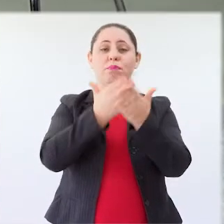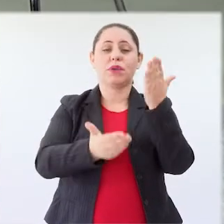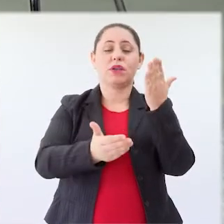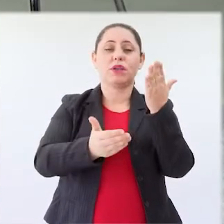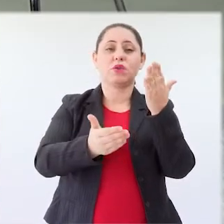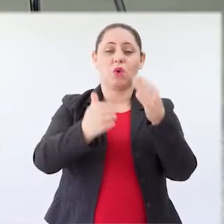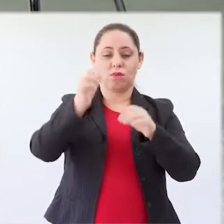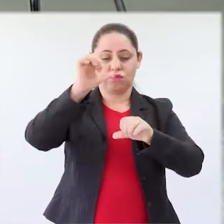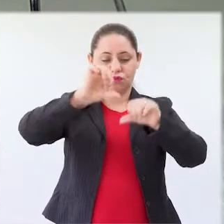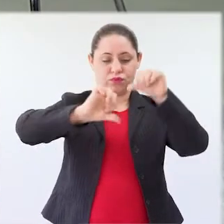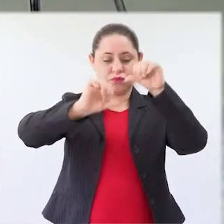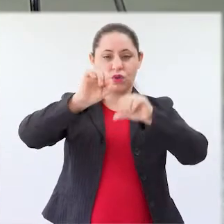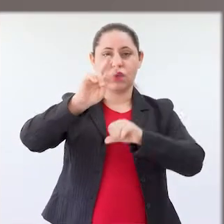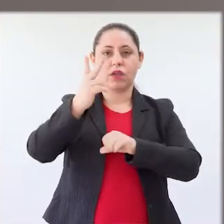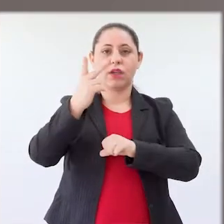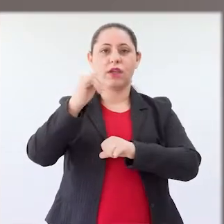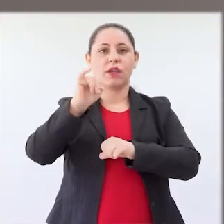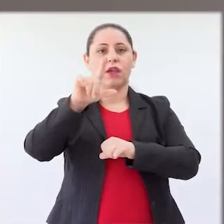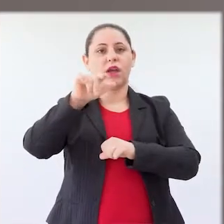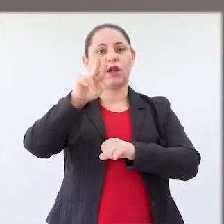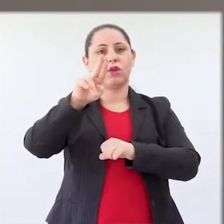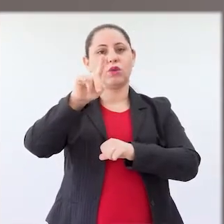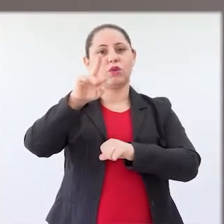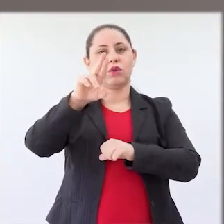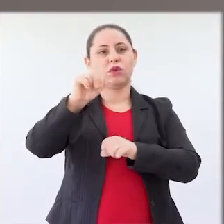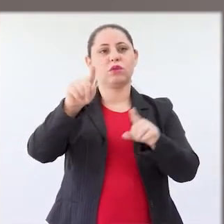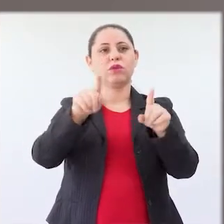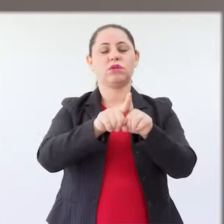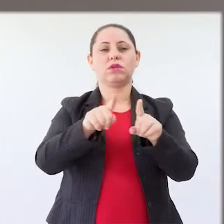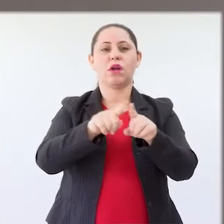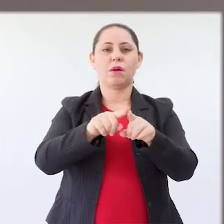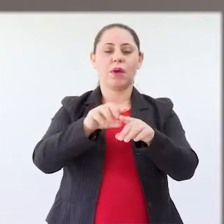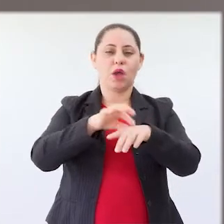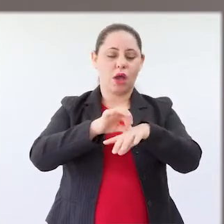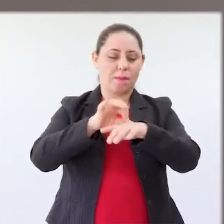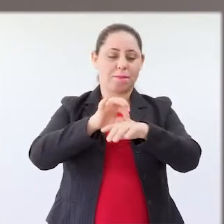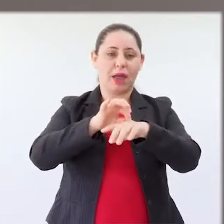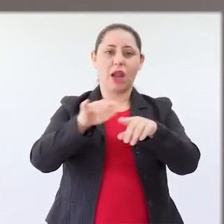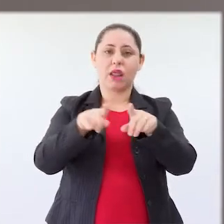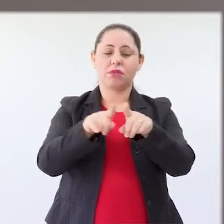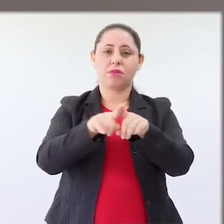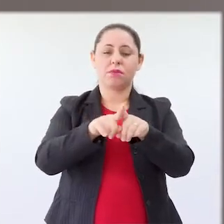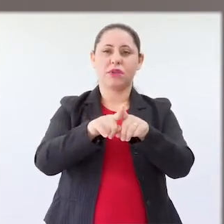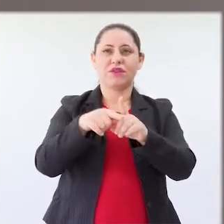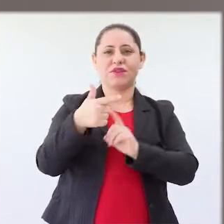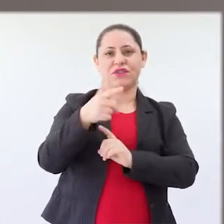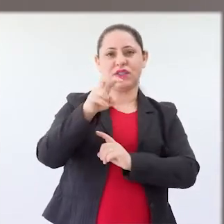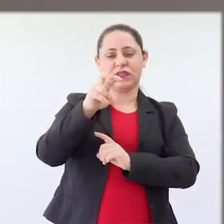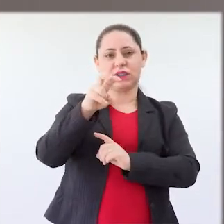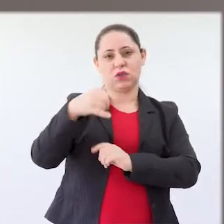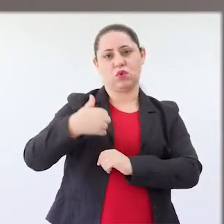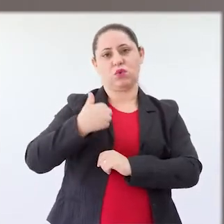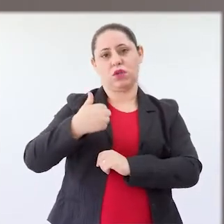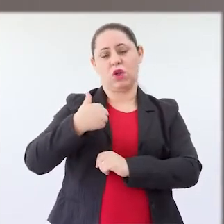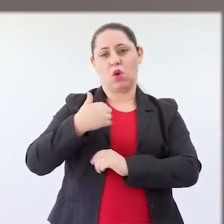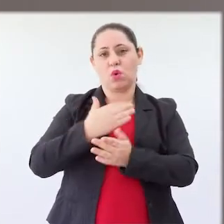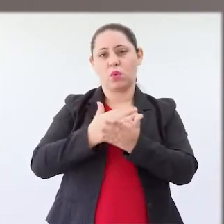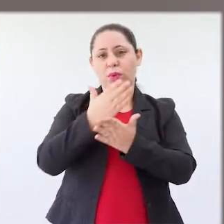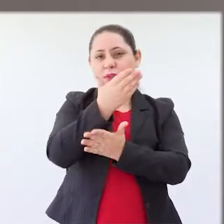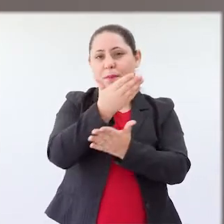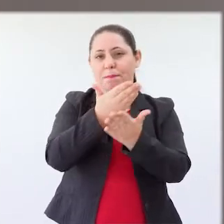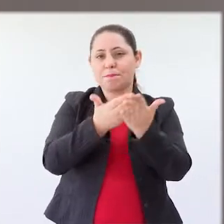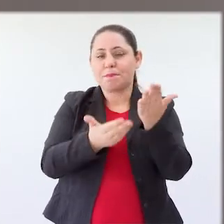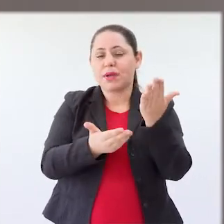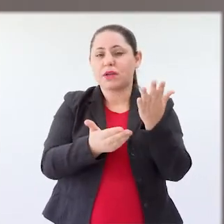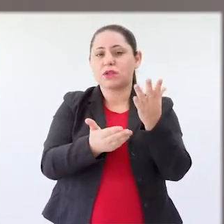perda, então, desse ácido hialurônico tem muita relação até com o colágeno e esse processo de envelhecimento. A partir dos 25 anos, a gente